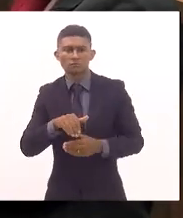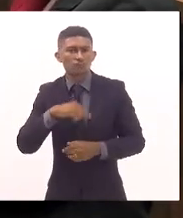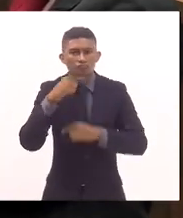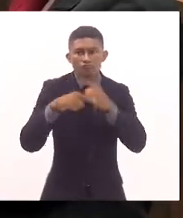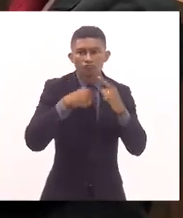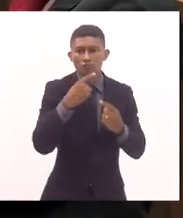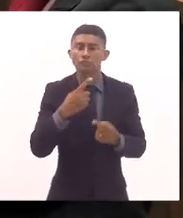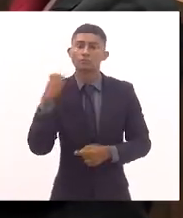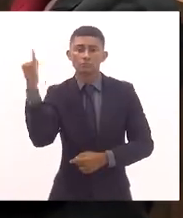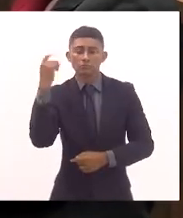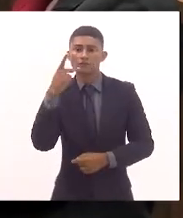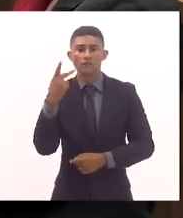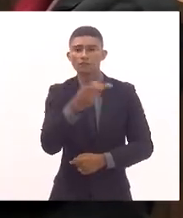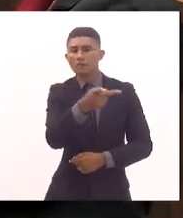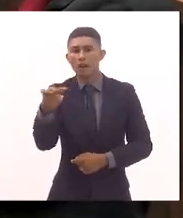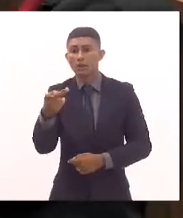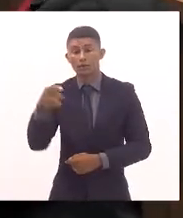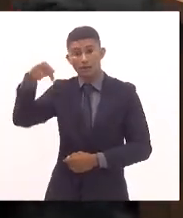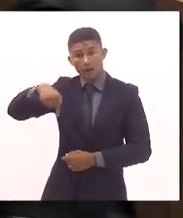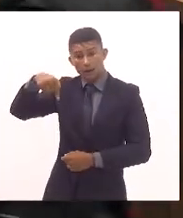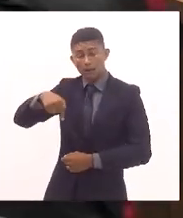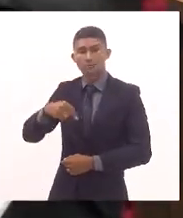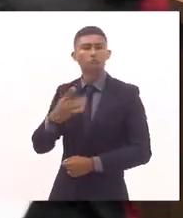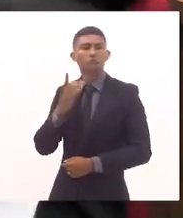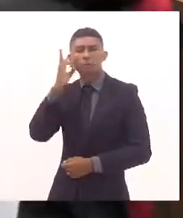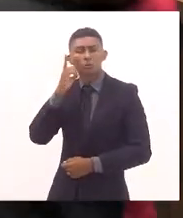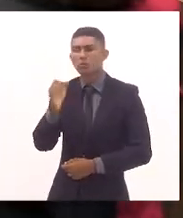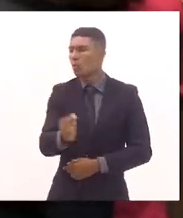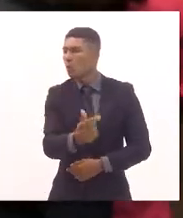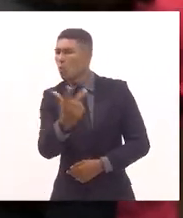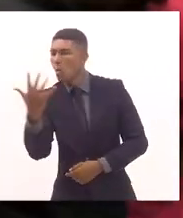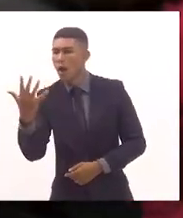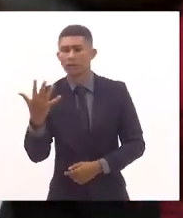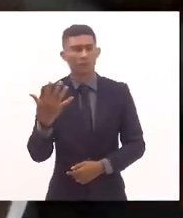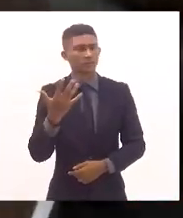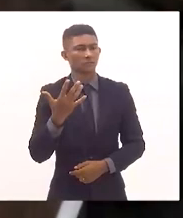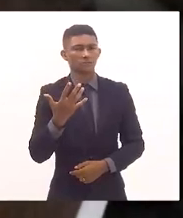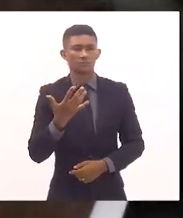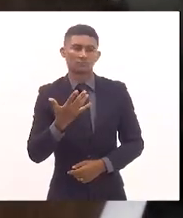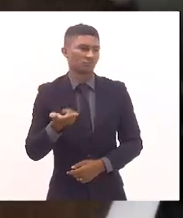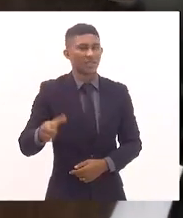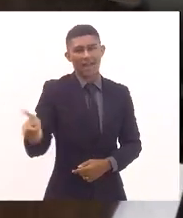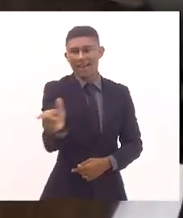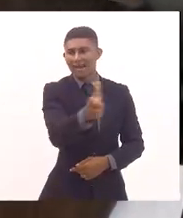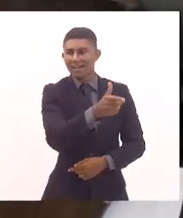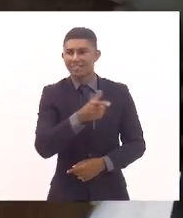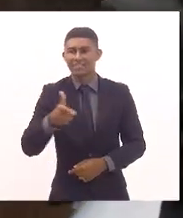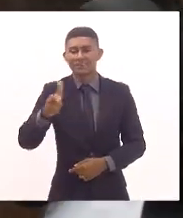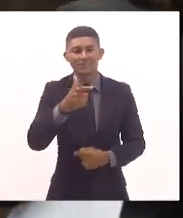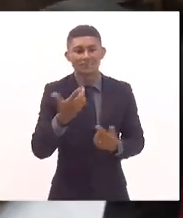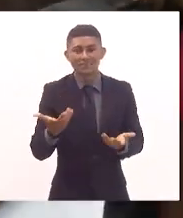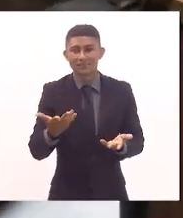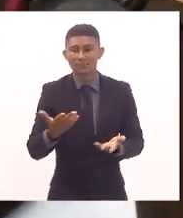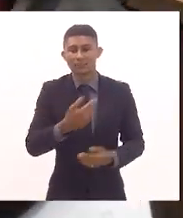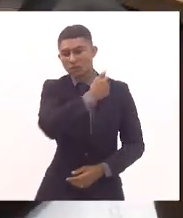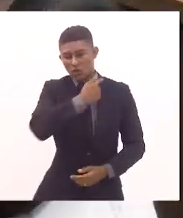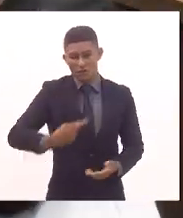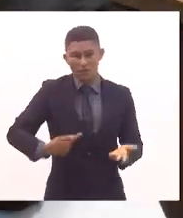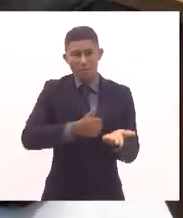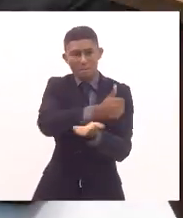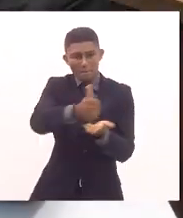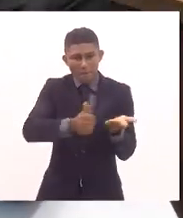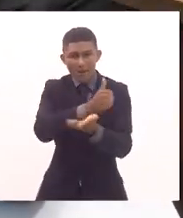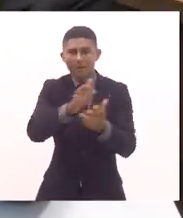você contar quantos deputados tem aqui nessa casa, não temos o número suficiente, a base do governo é a